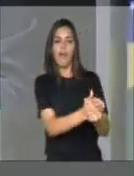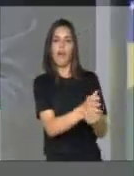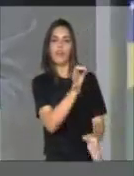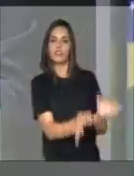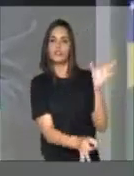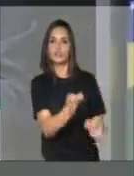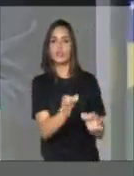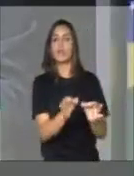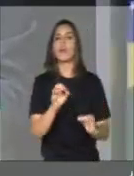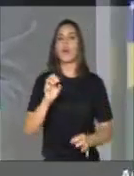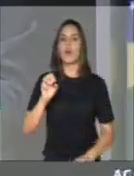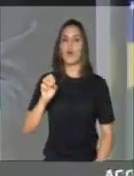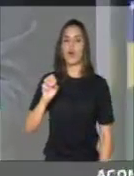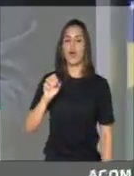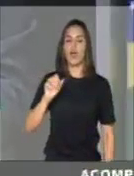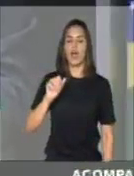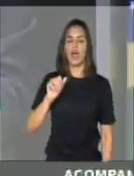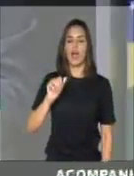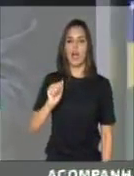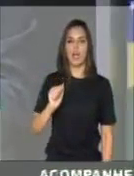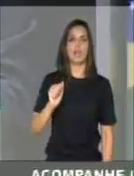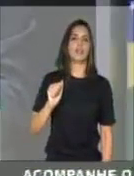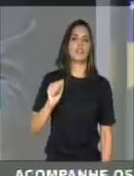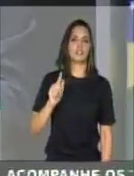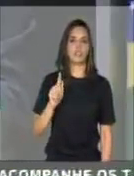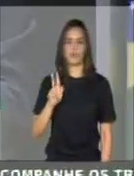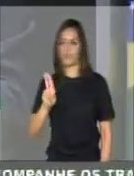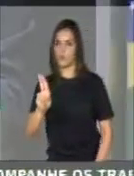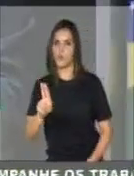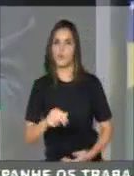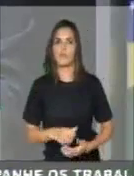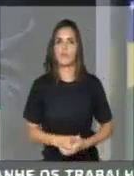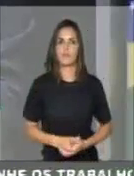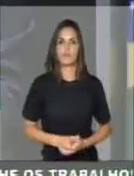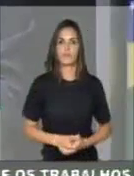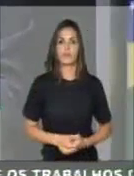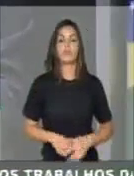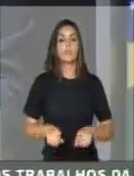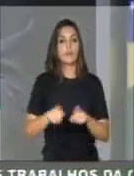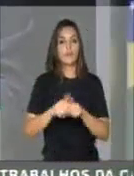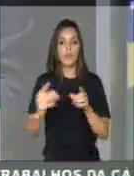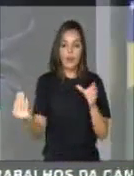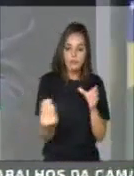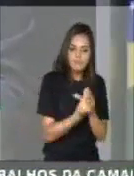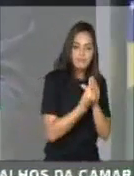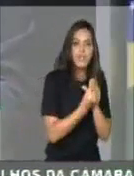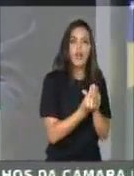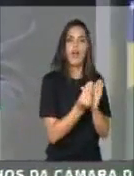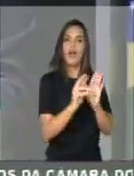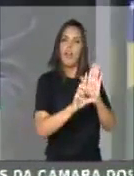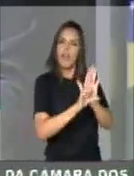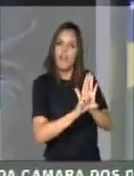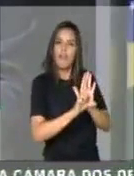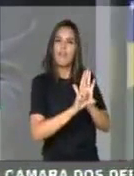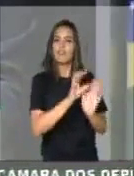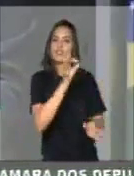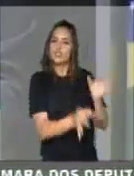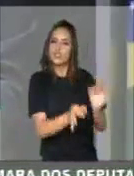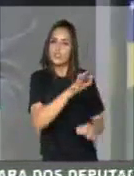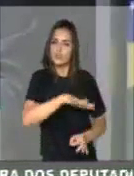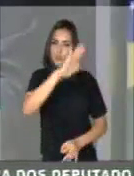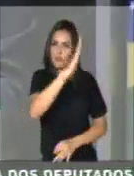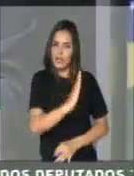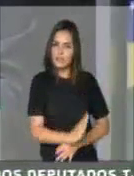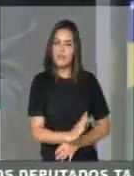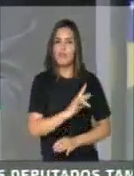ação judicial pela Advocacia Geral da União, depois da edição de ato para incorporar ao ordenamento jurídico nacional